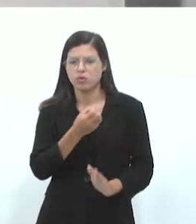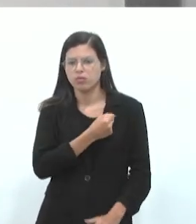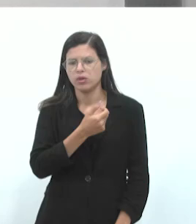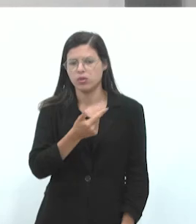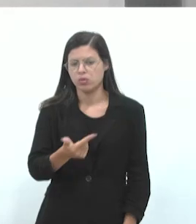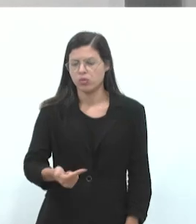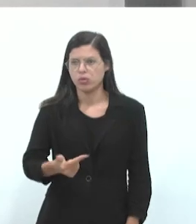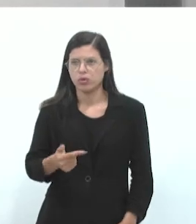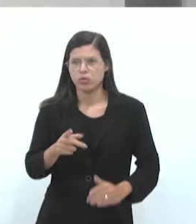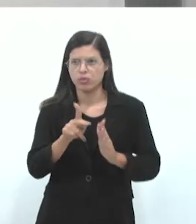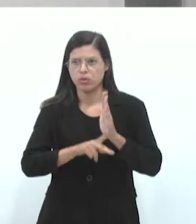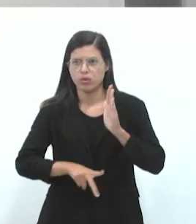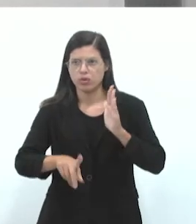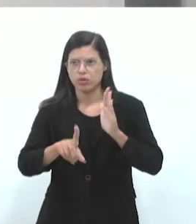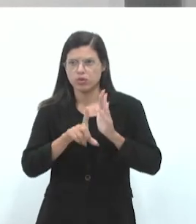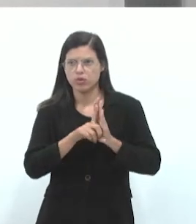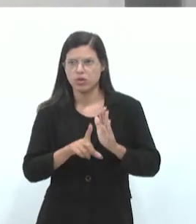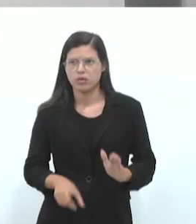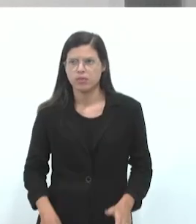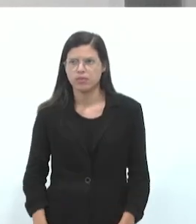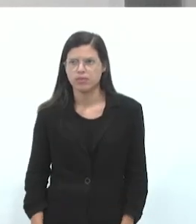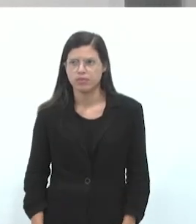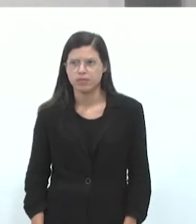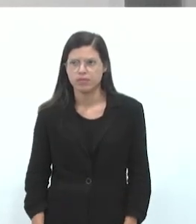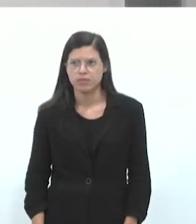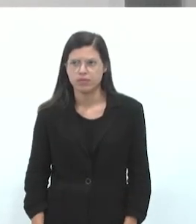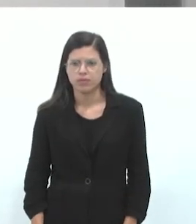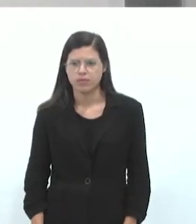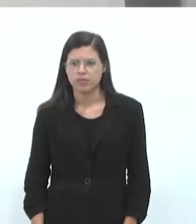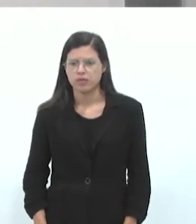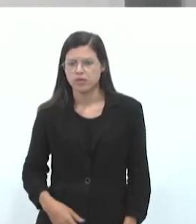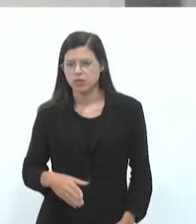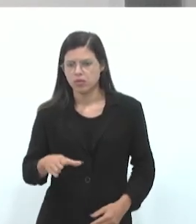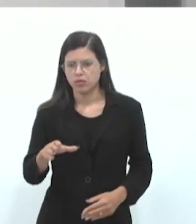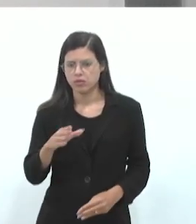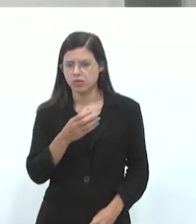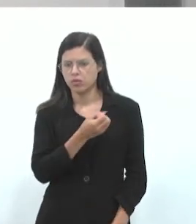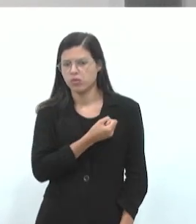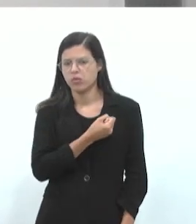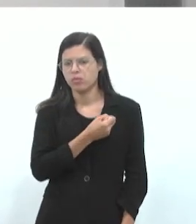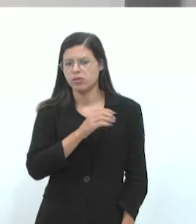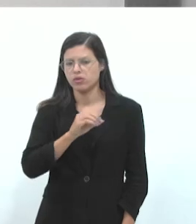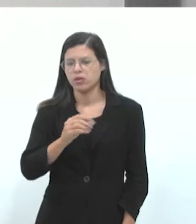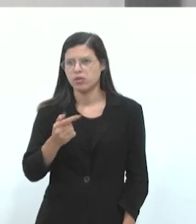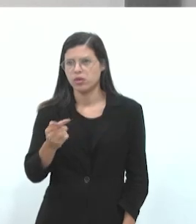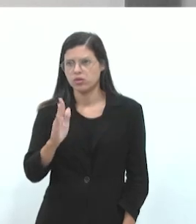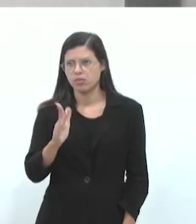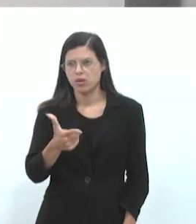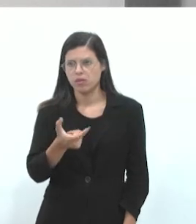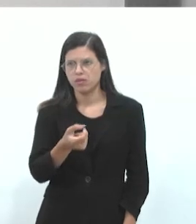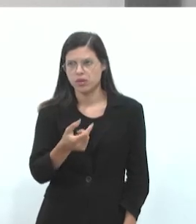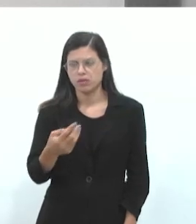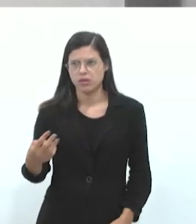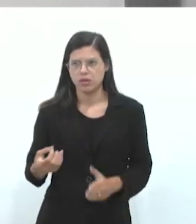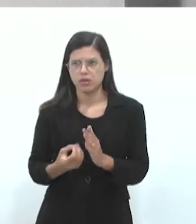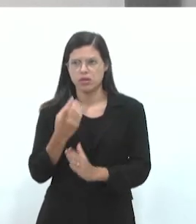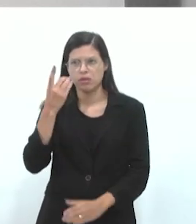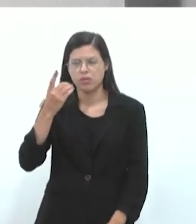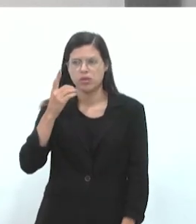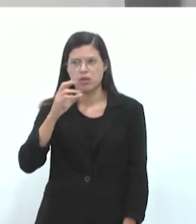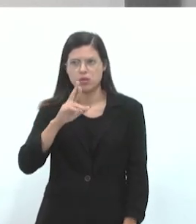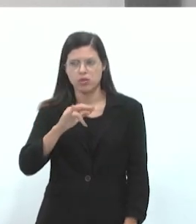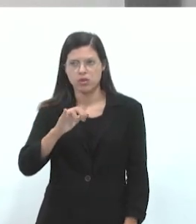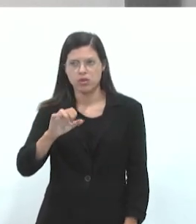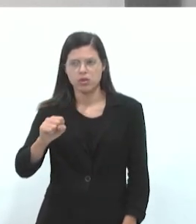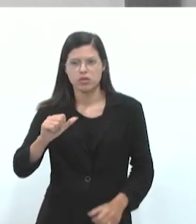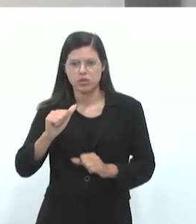pauta. É o que eu li. Projeto de lei complementar número 0723, de autoria do deputado Rosenberg Reis, que